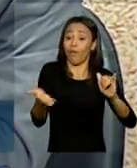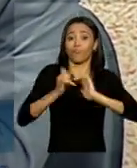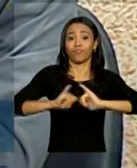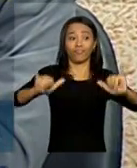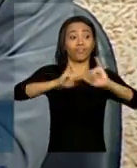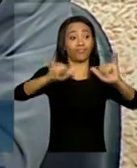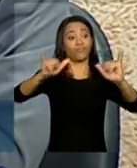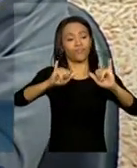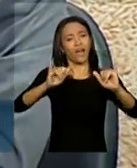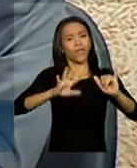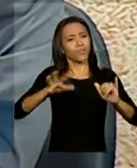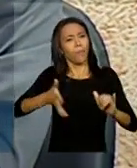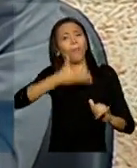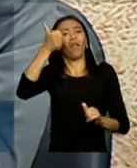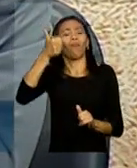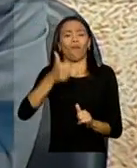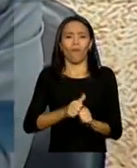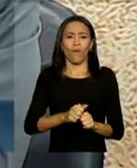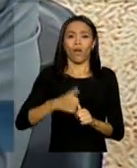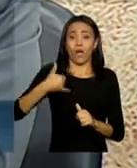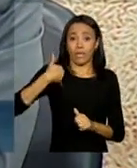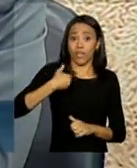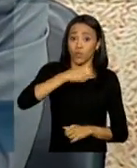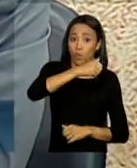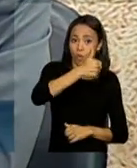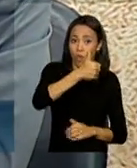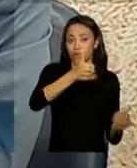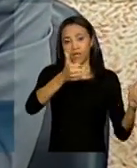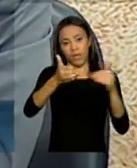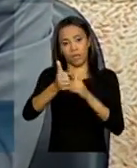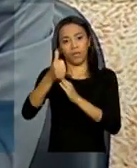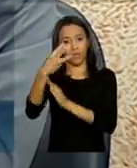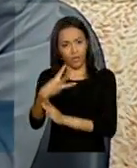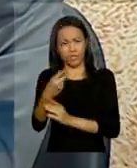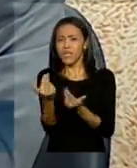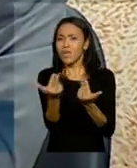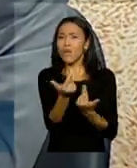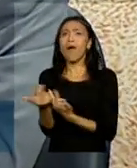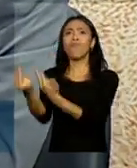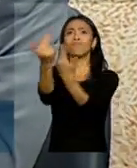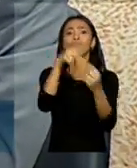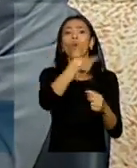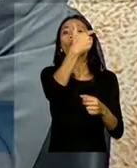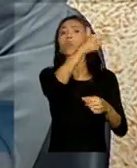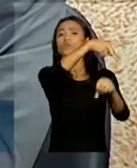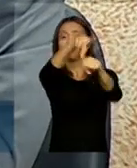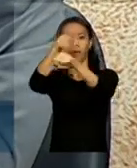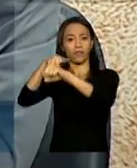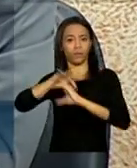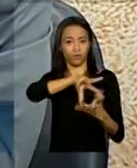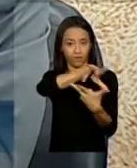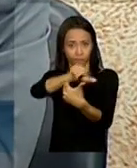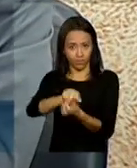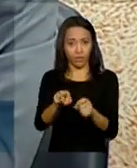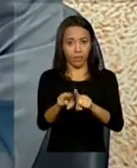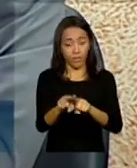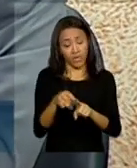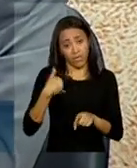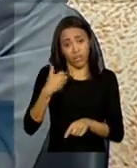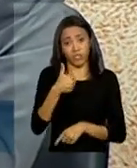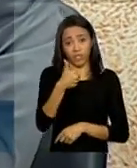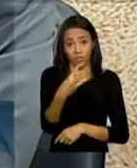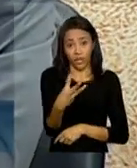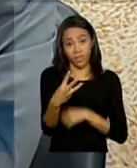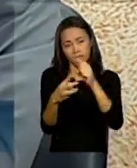nós optamos começar por 11 a 13 anos como vários países fizeram né obviamente que quem tem 13 anos No